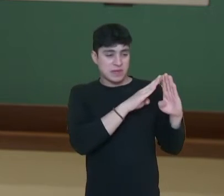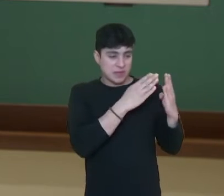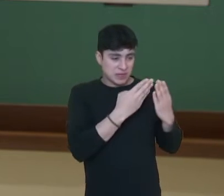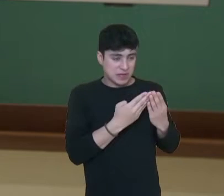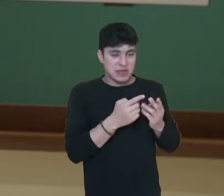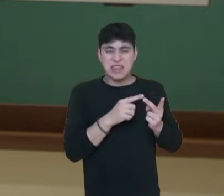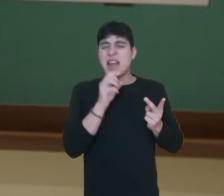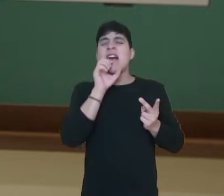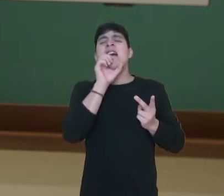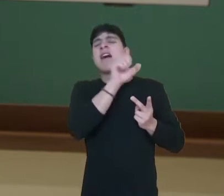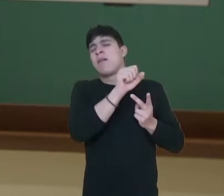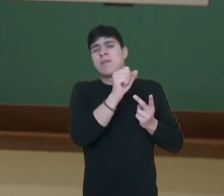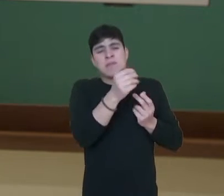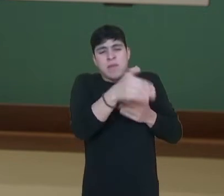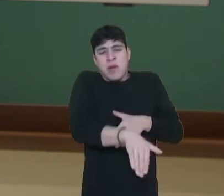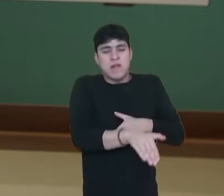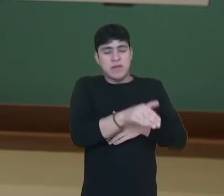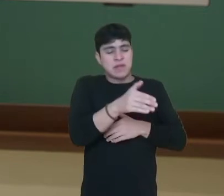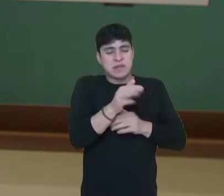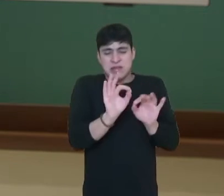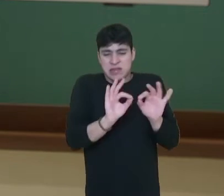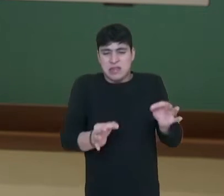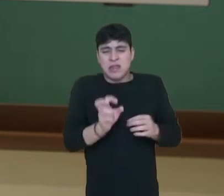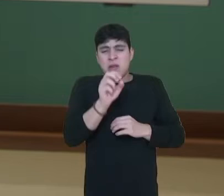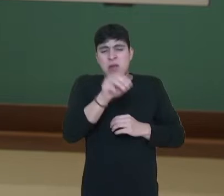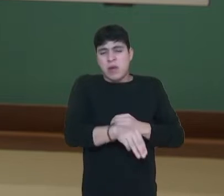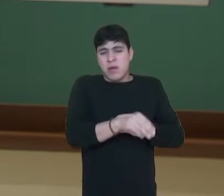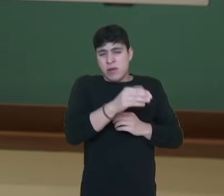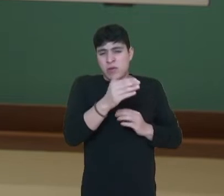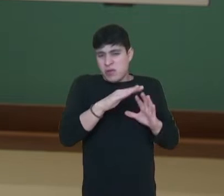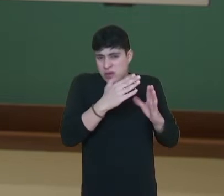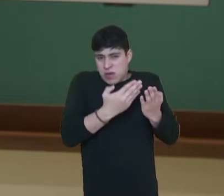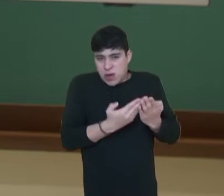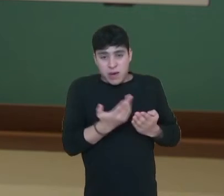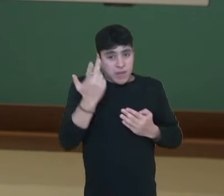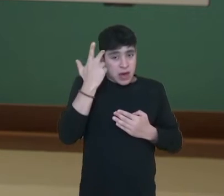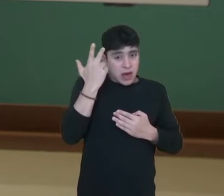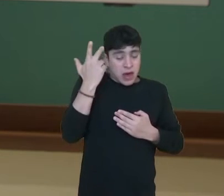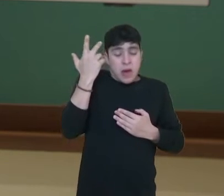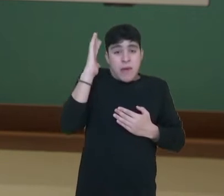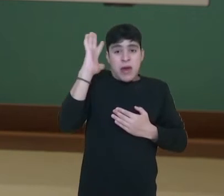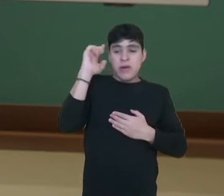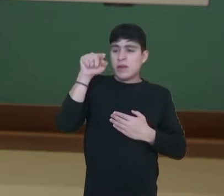provinhas rápidas em aulas de 50 minutos, imagina nessas condições.